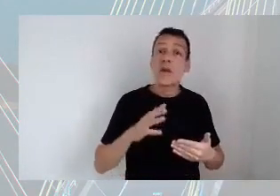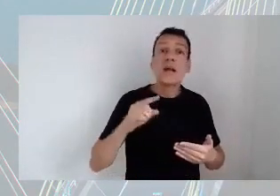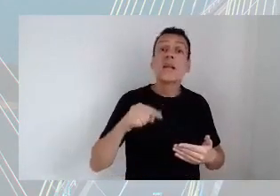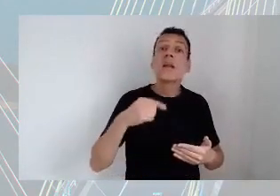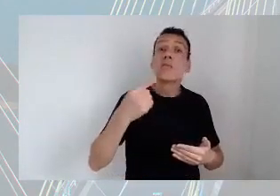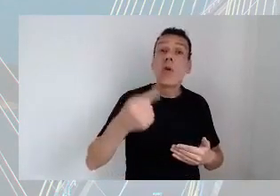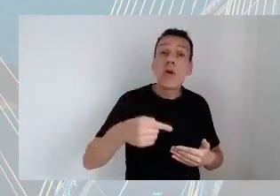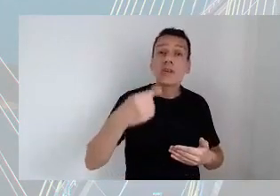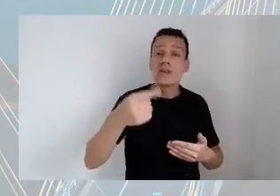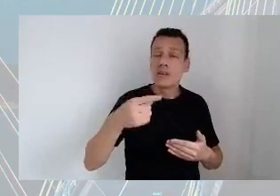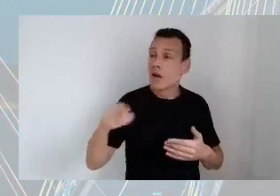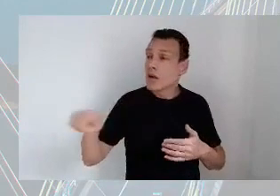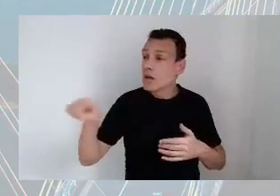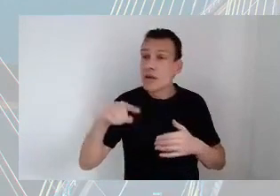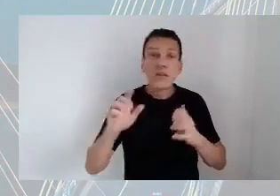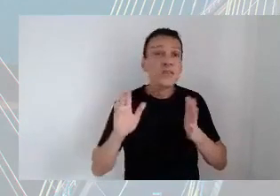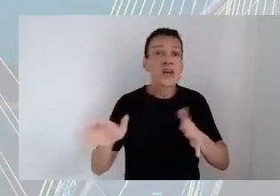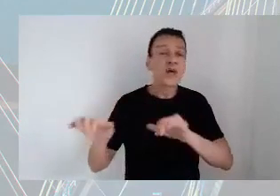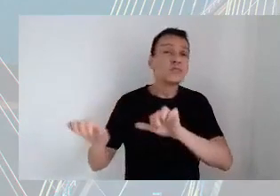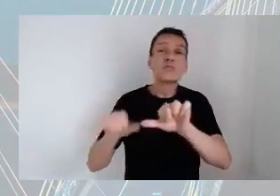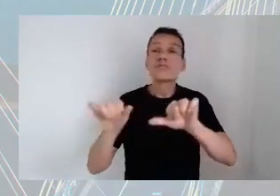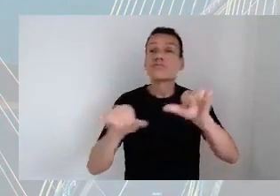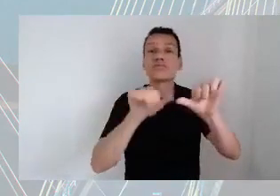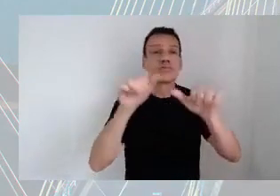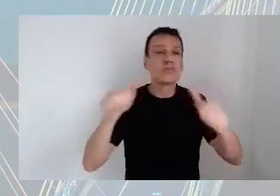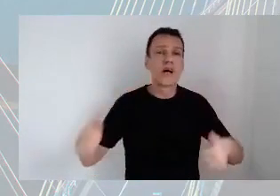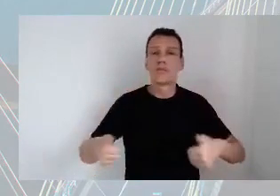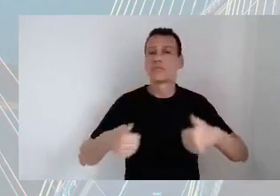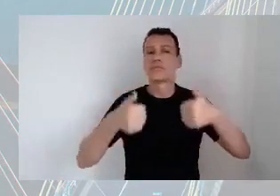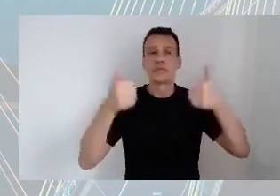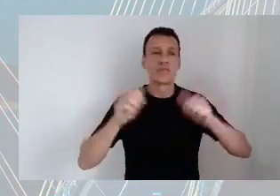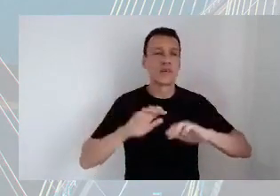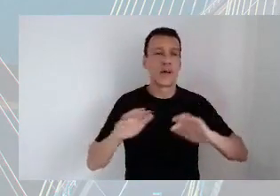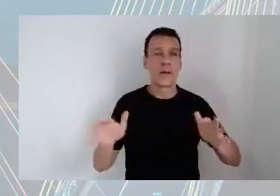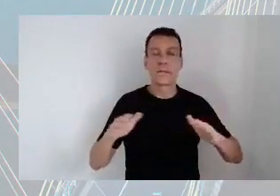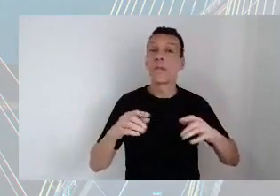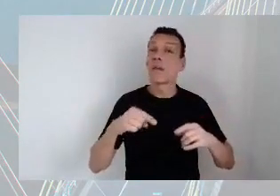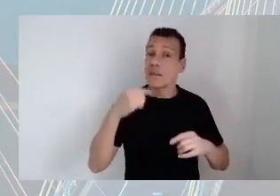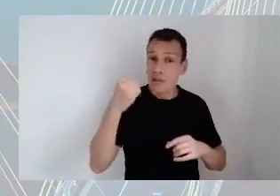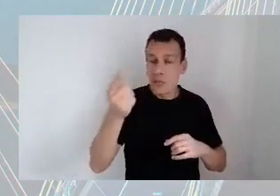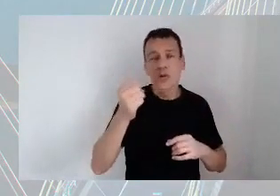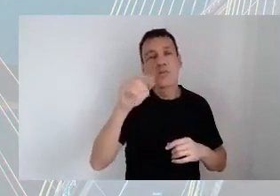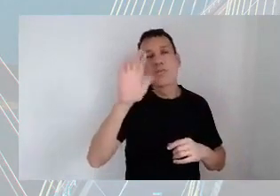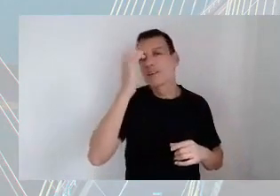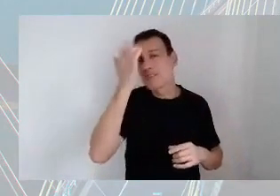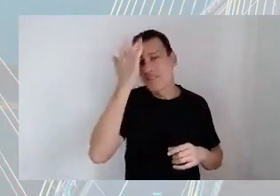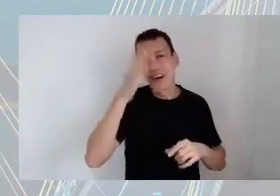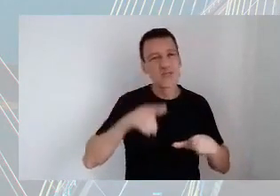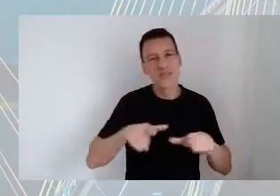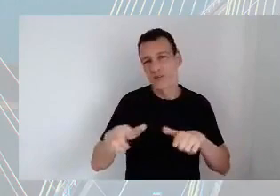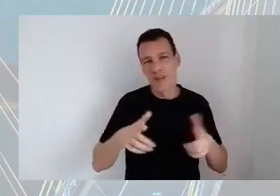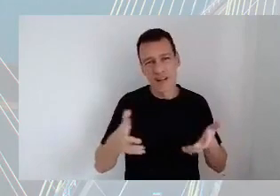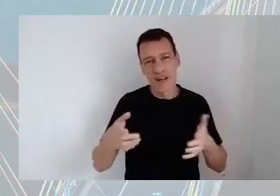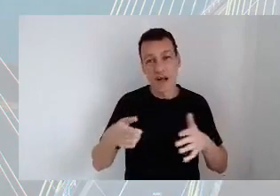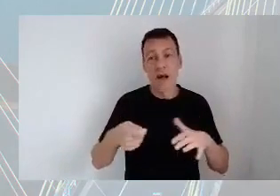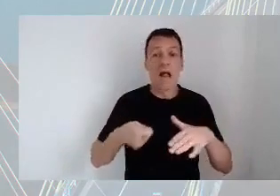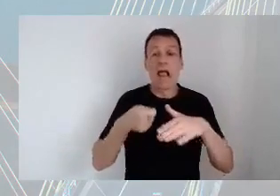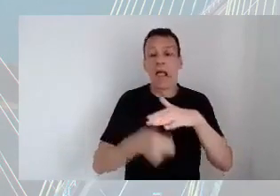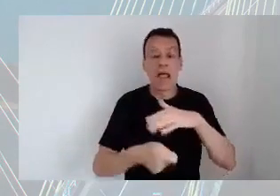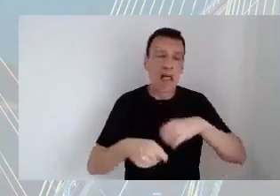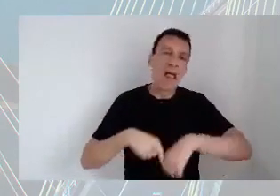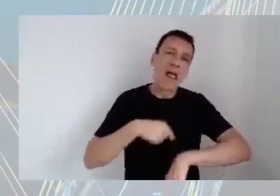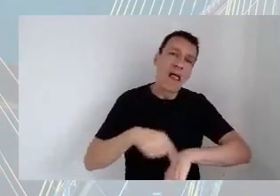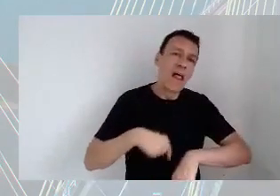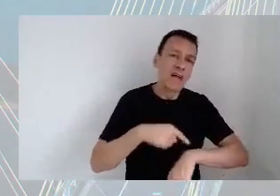valor ao negócio sem, né, um investimento tão grande ali de tempo. Isso. Bom, pessoal, a gente buscou aqui trazer